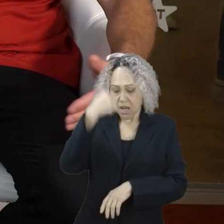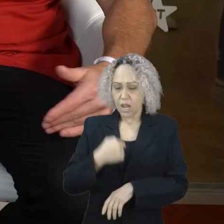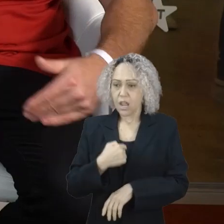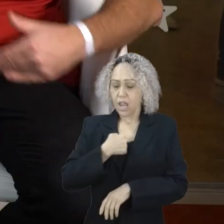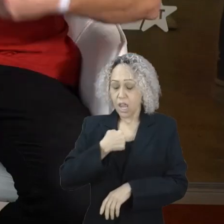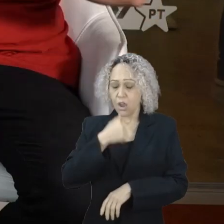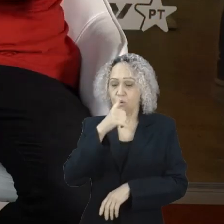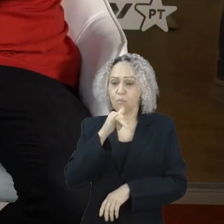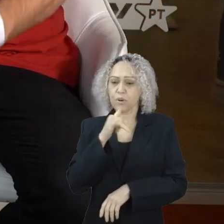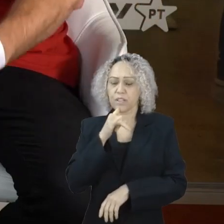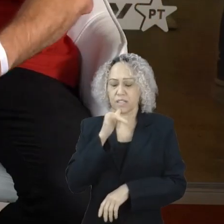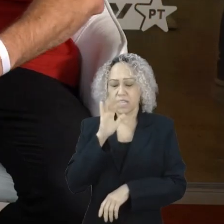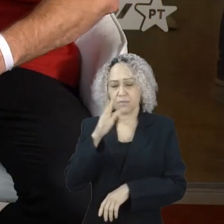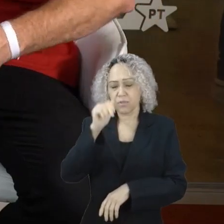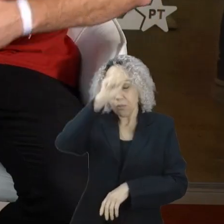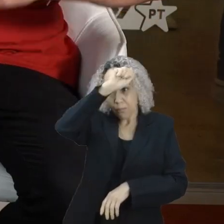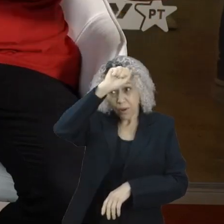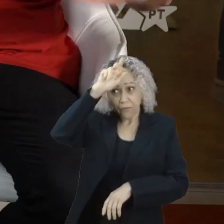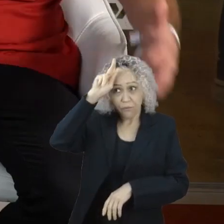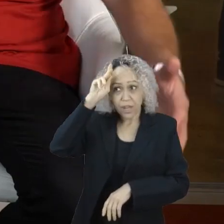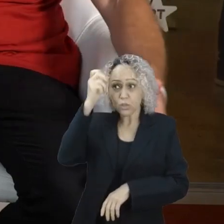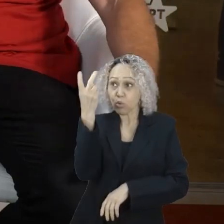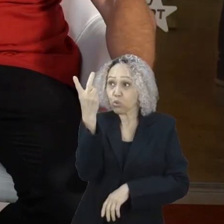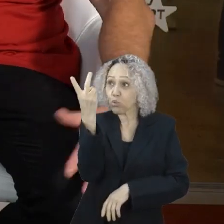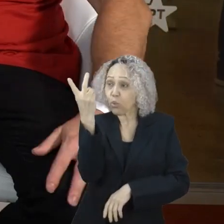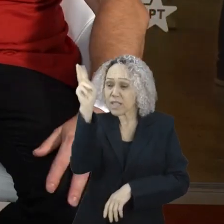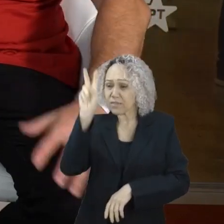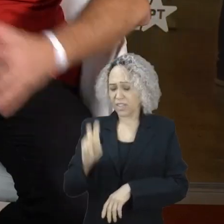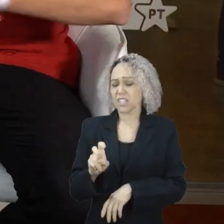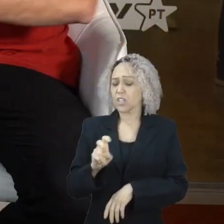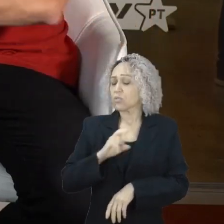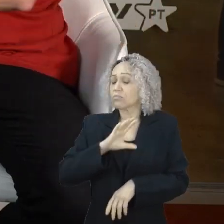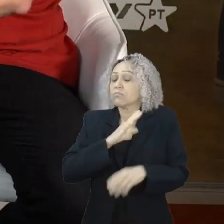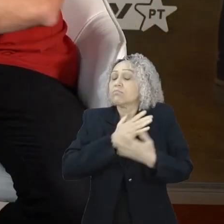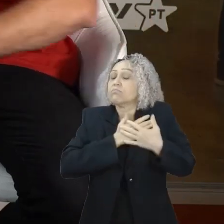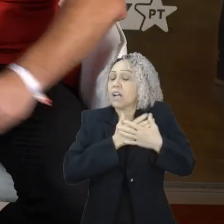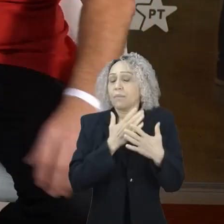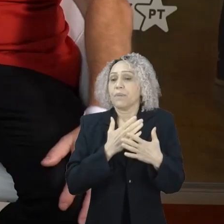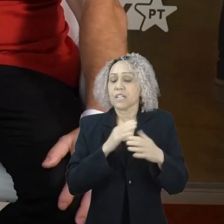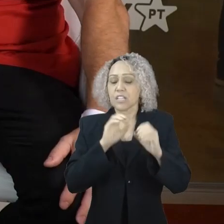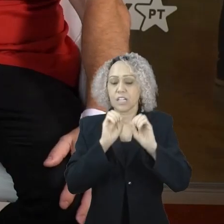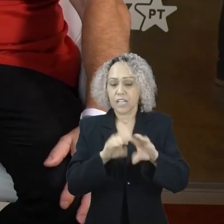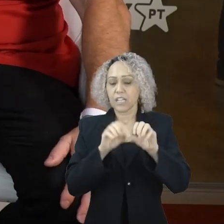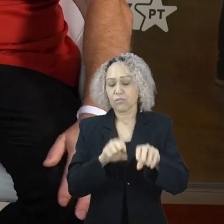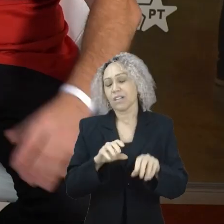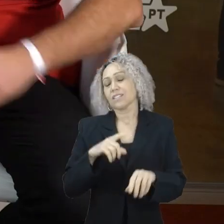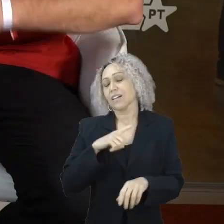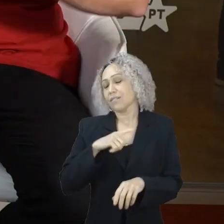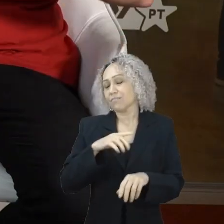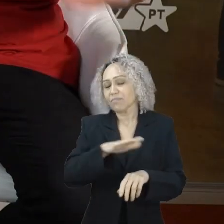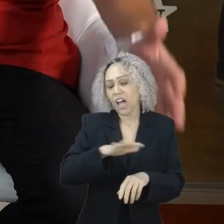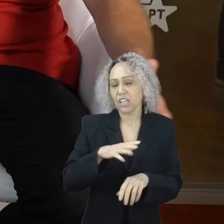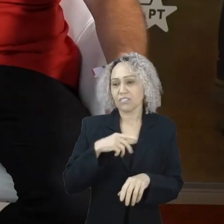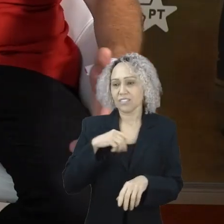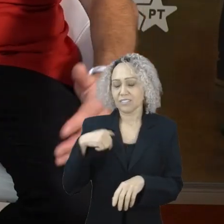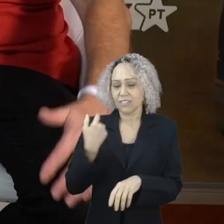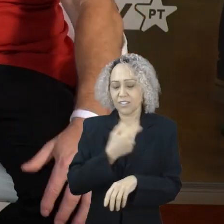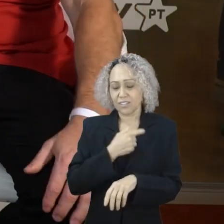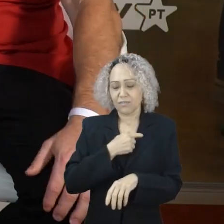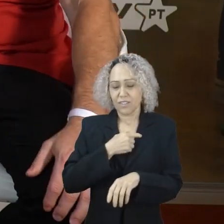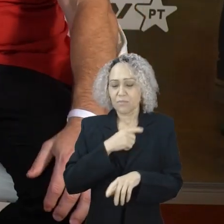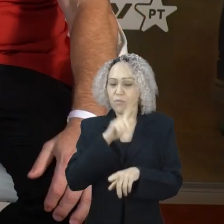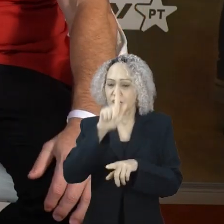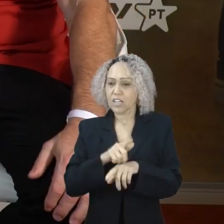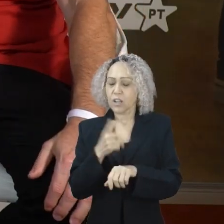prefeito 2 vezes, foi uma área que eu me realizei muito, tivemos lá uma gestão premiada justamente na área da educação. E quando eu cheguei em Brasília a